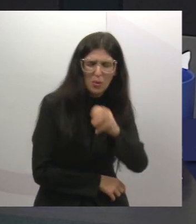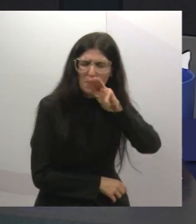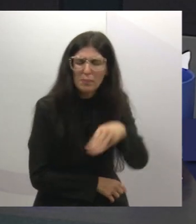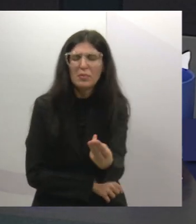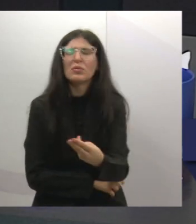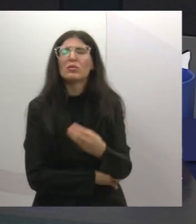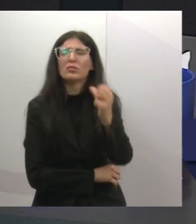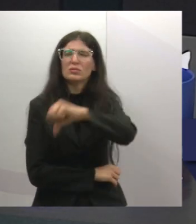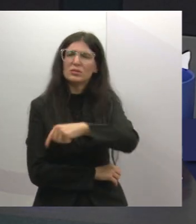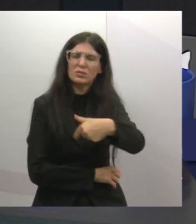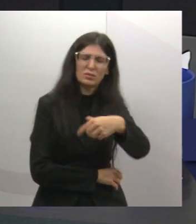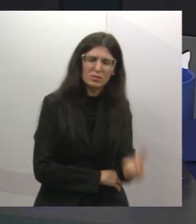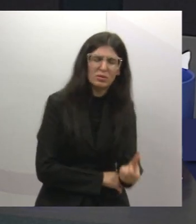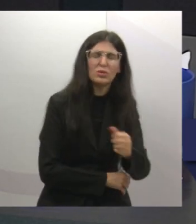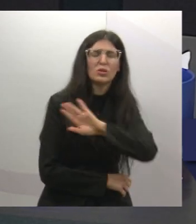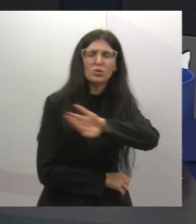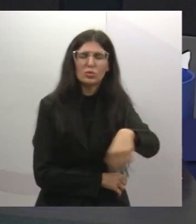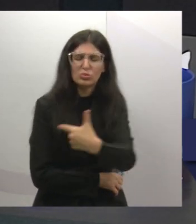208.966 para o ensino e